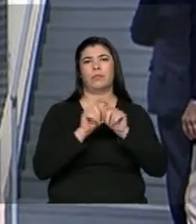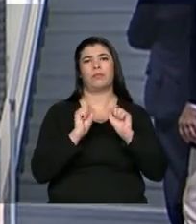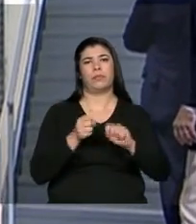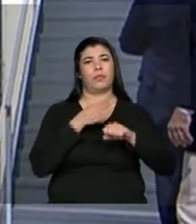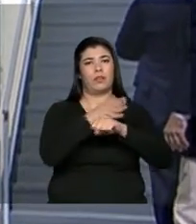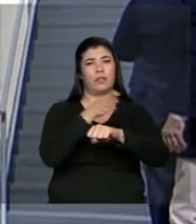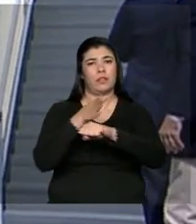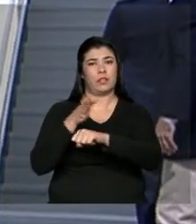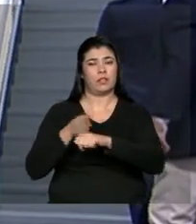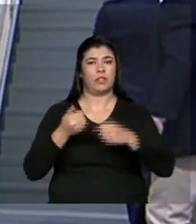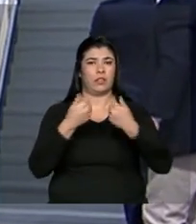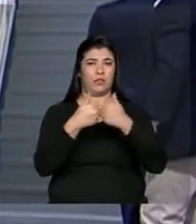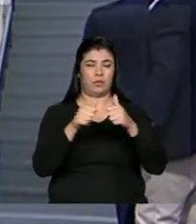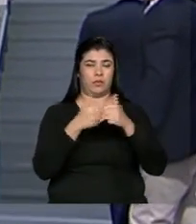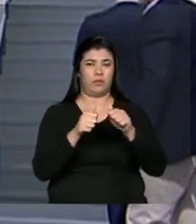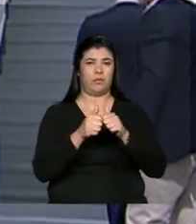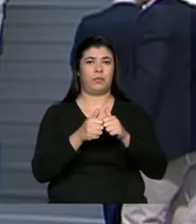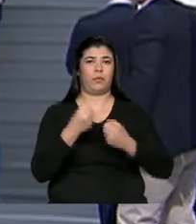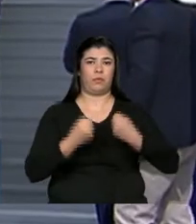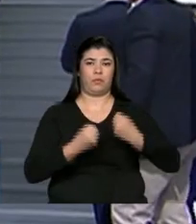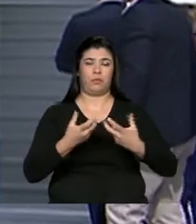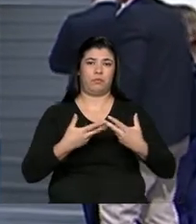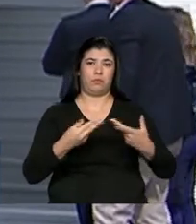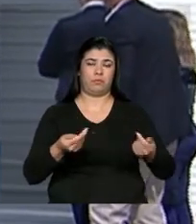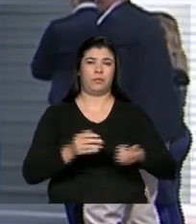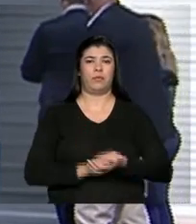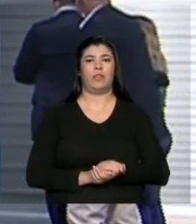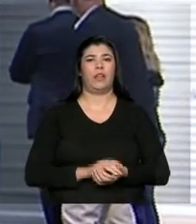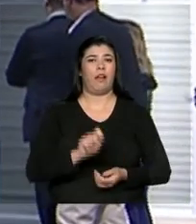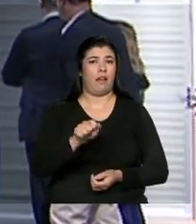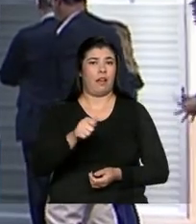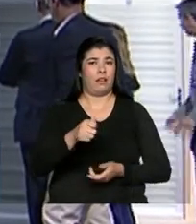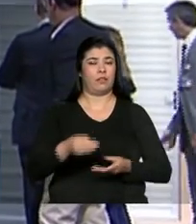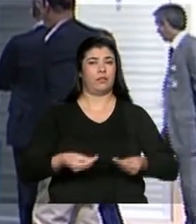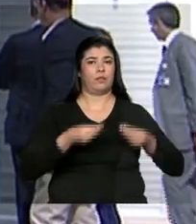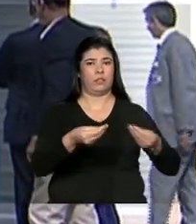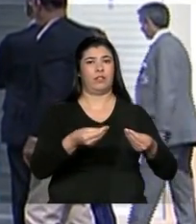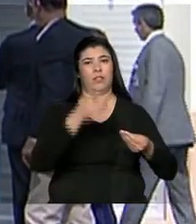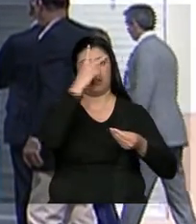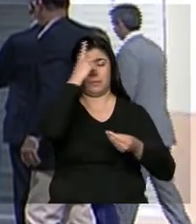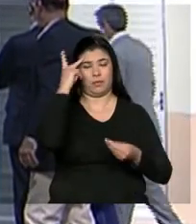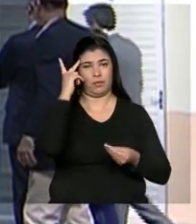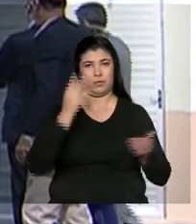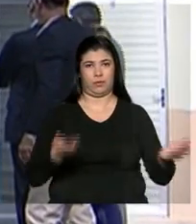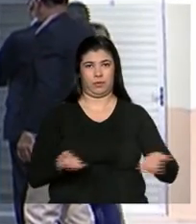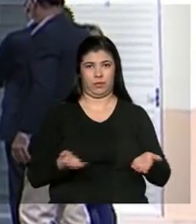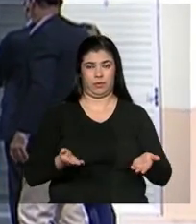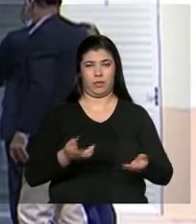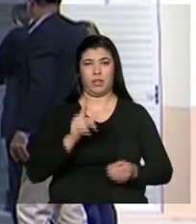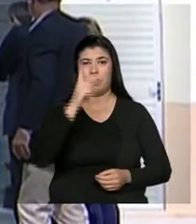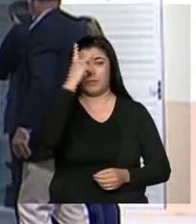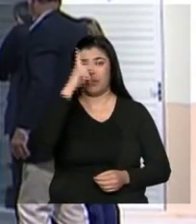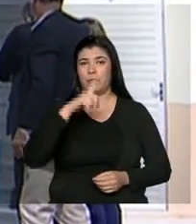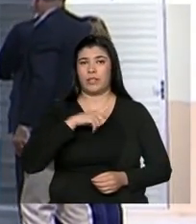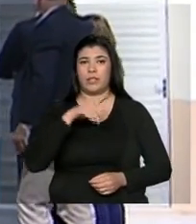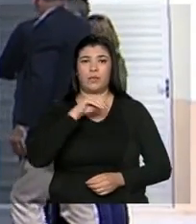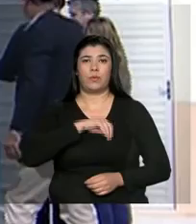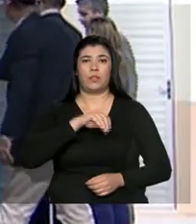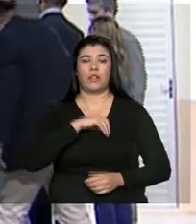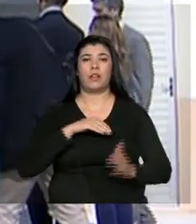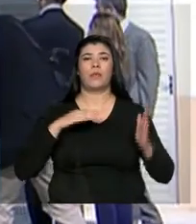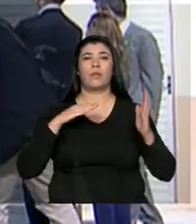de acesso ao transporte público as chaves que serão entregues aos moradores é para quem tem renda familiar